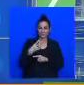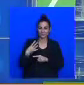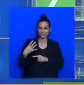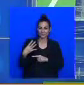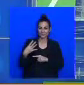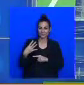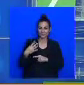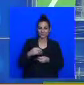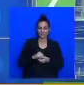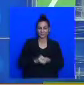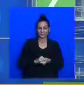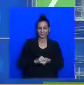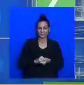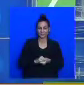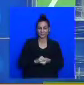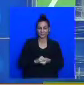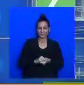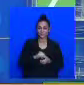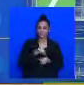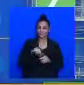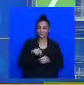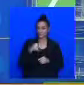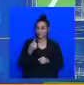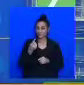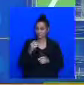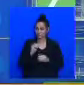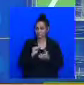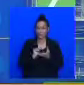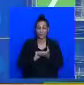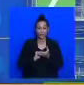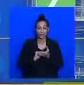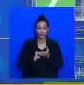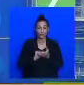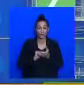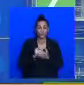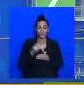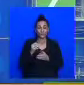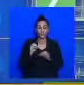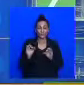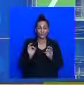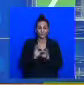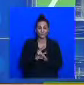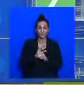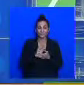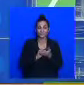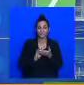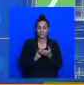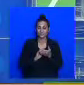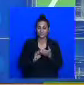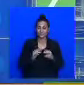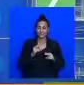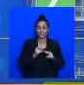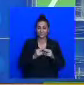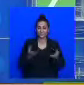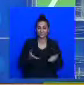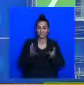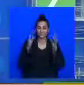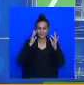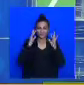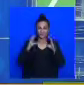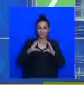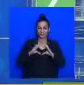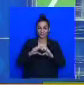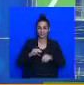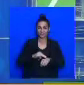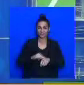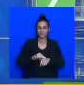84. Marrom, 84. Foram sorteados 10 números. Ainda faltam 10. Loterias Caixa, já pensou? Bola